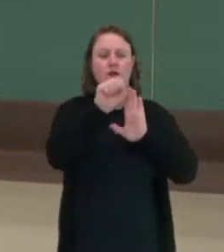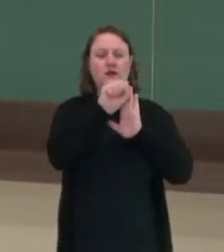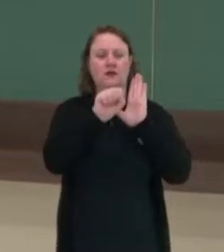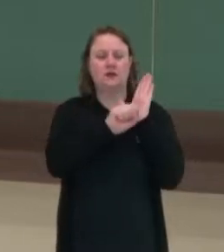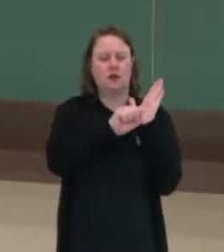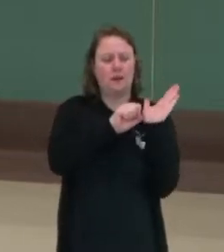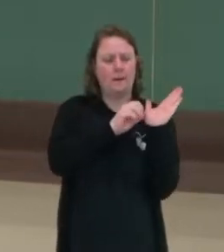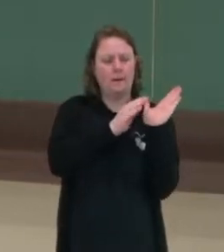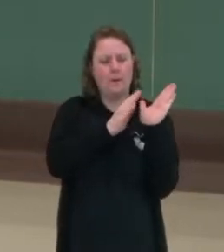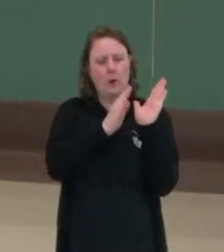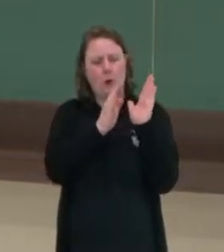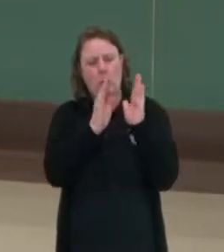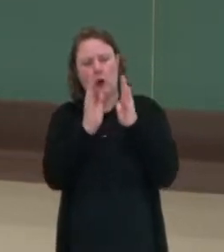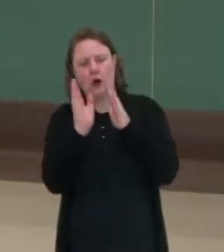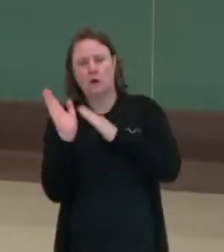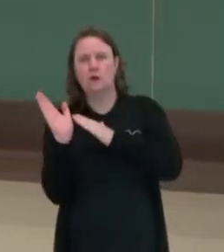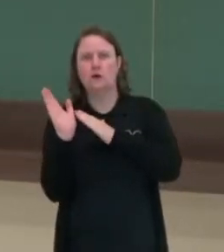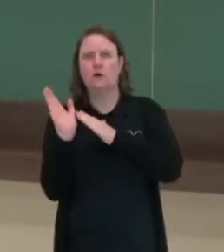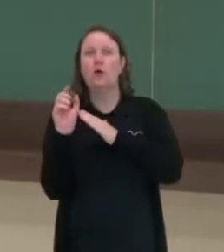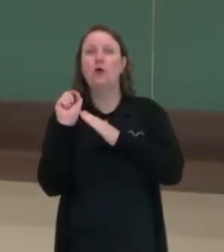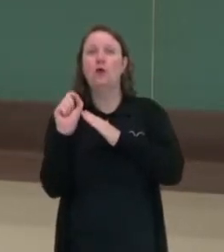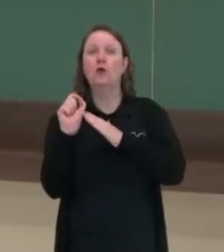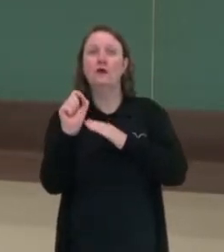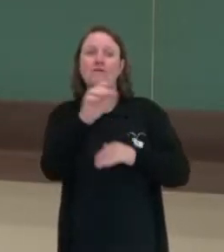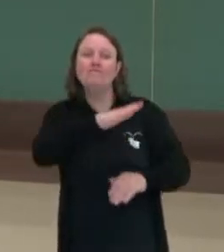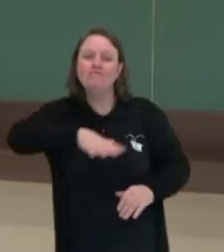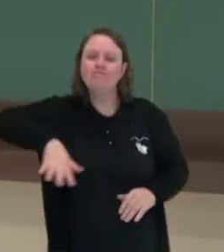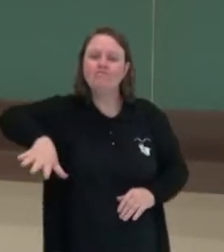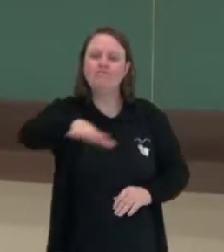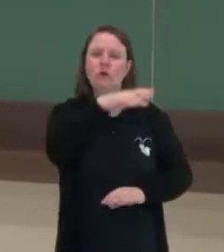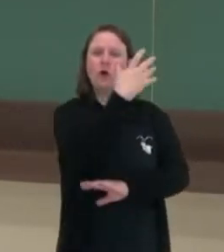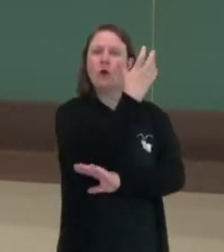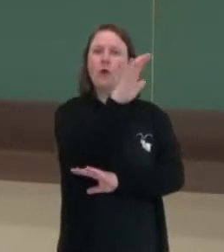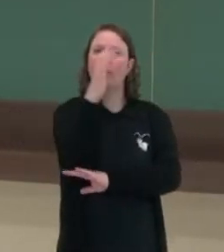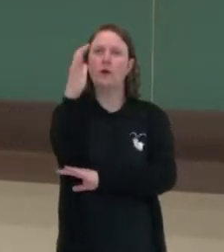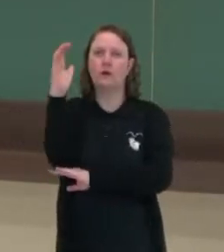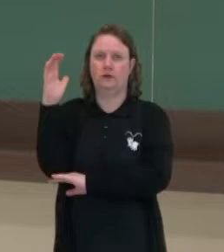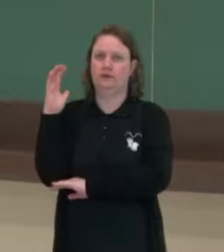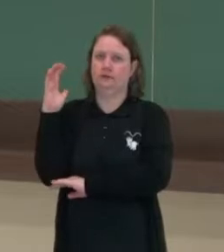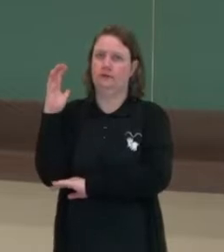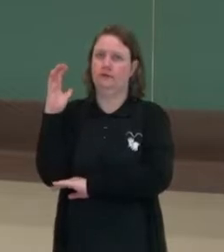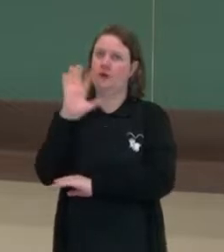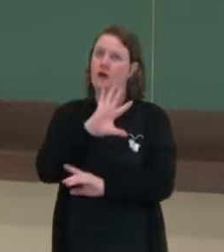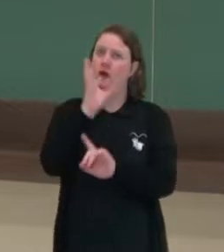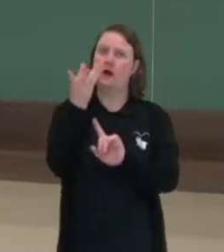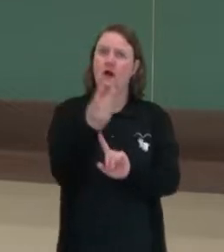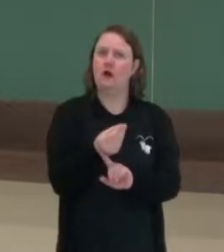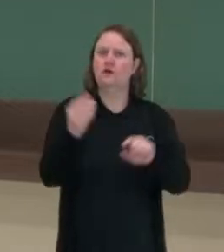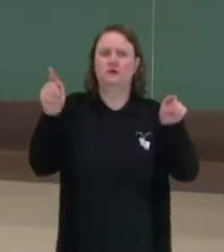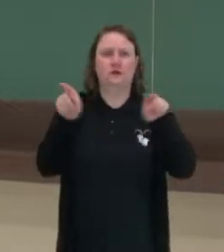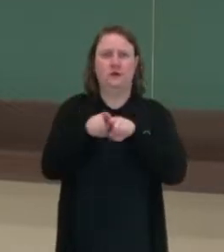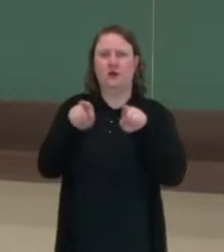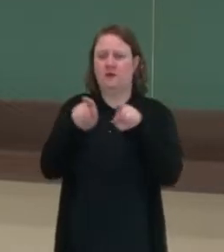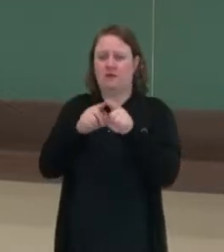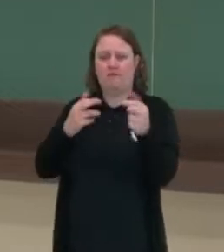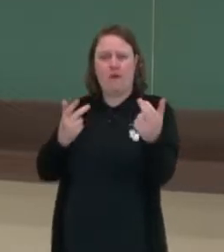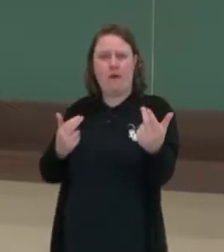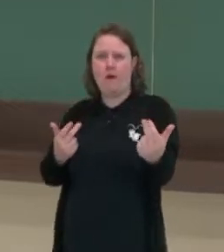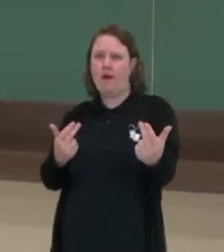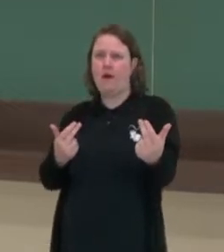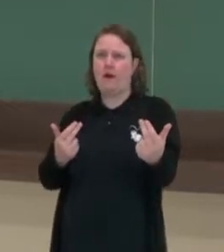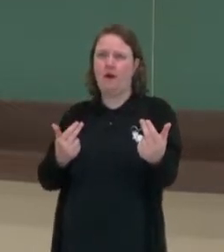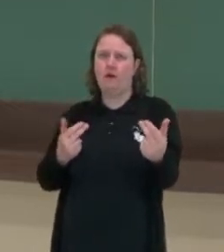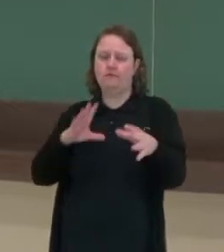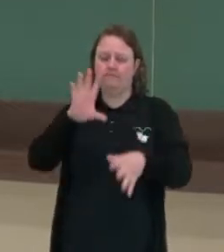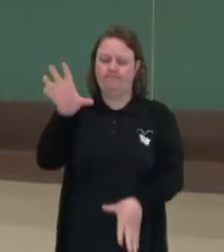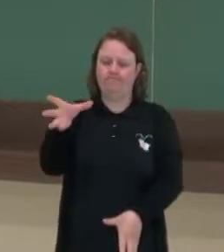século, com o meio ambiente. E a arte não vai ser diferente, vai se apropriar de